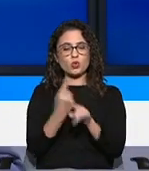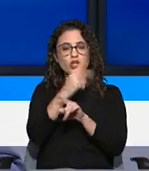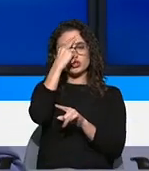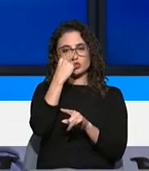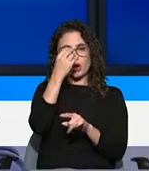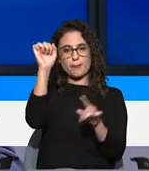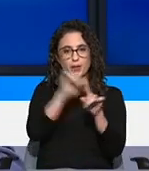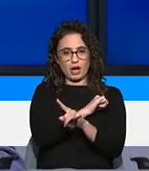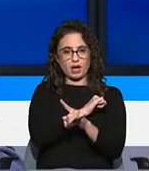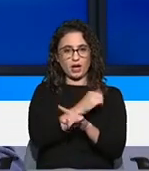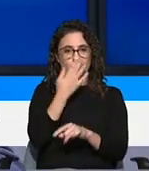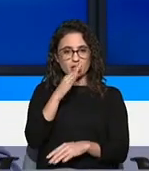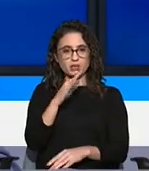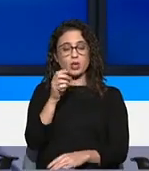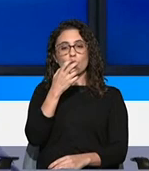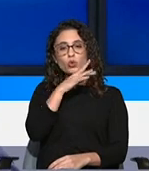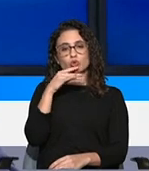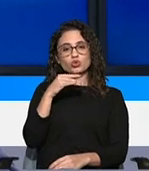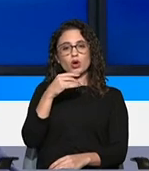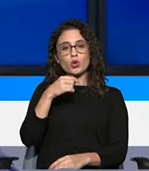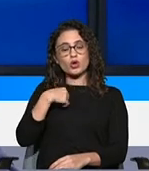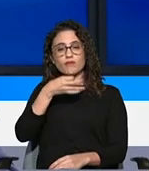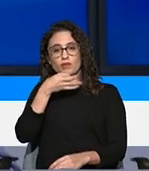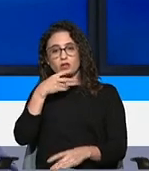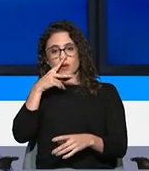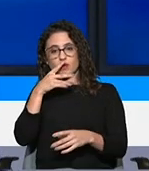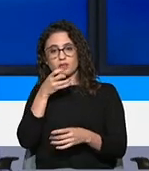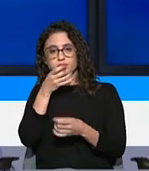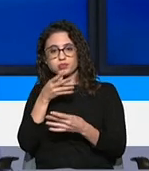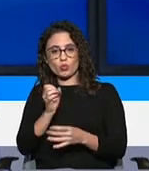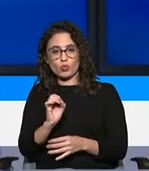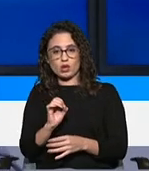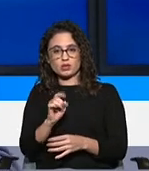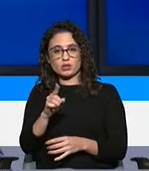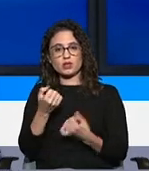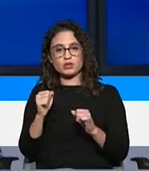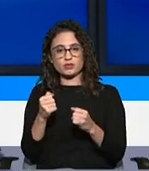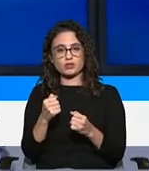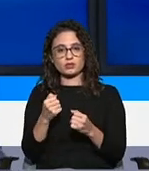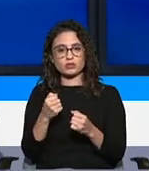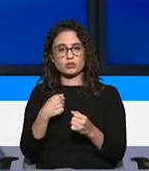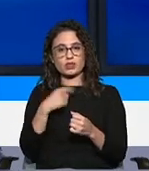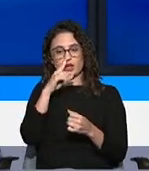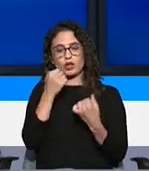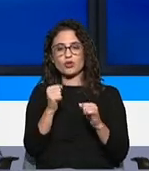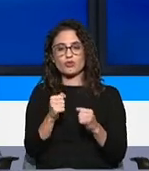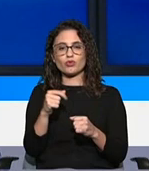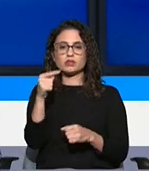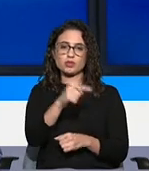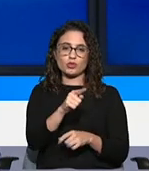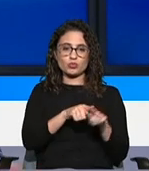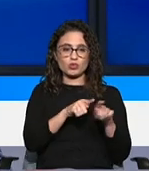Câmara é curioso que não deixa eu falar quando eu falo já percebe não quer est nervoso ao Senhor Deputado não me deixa